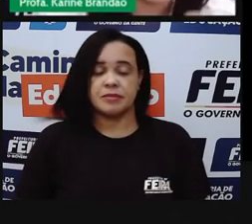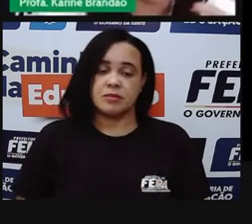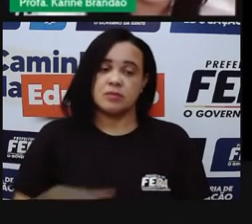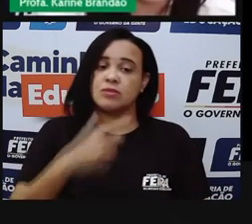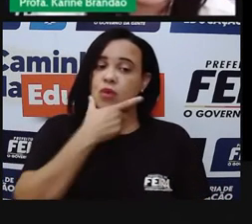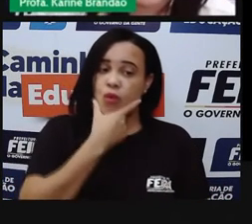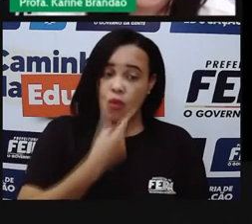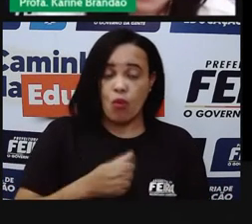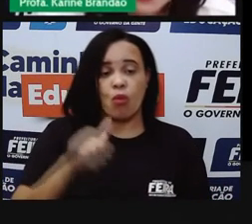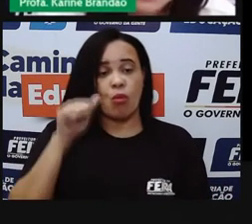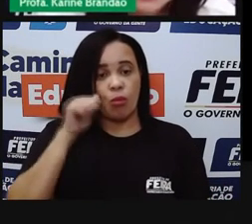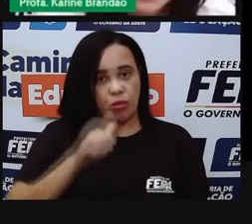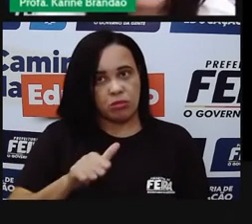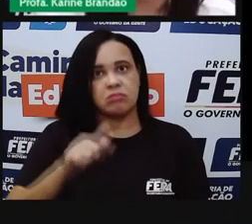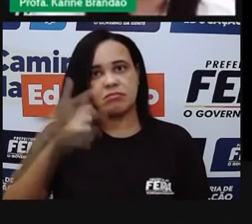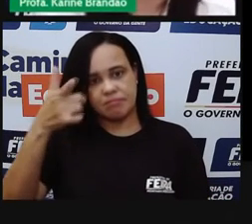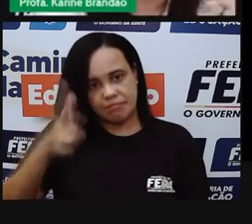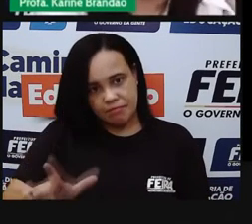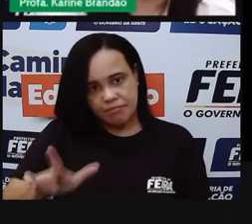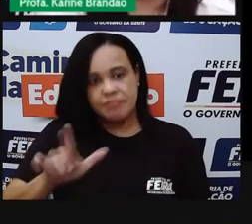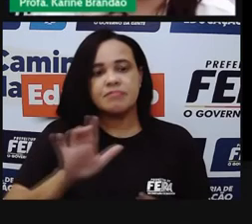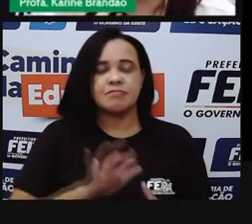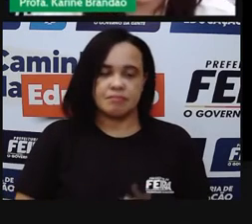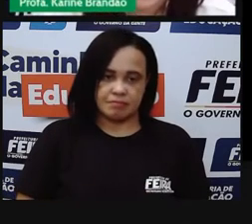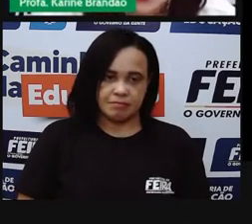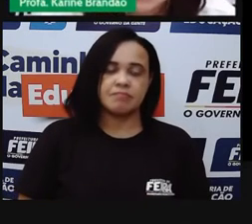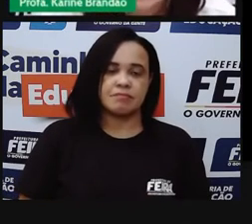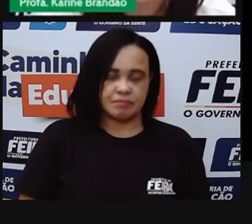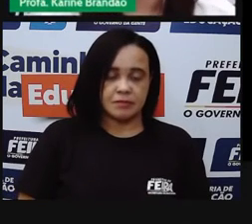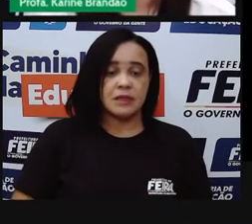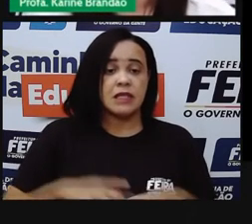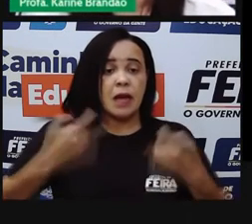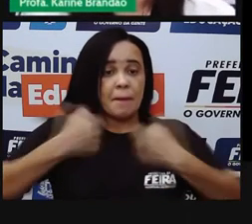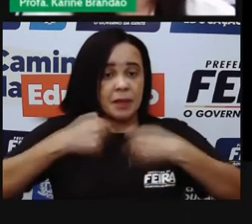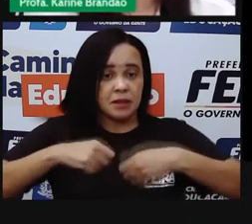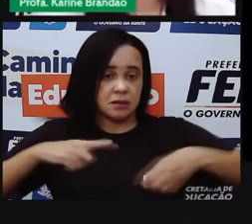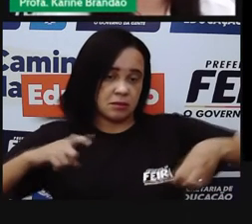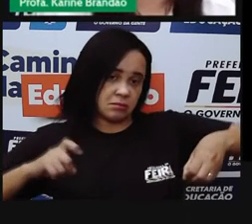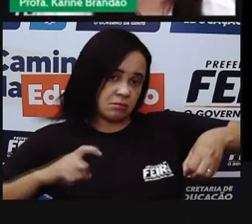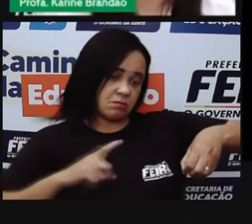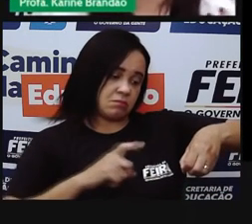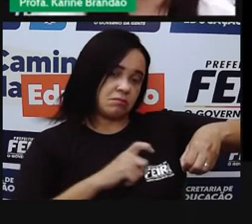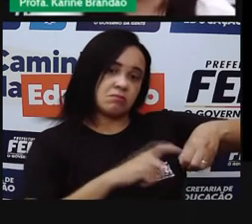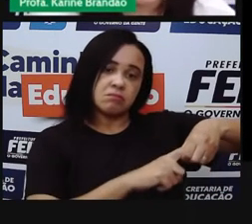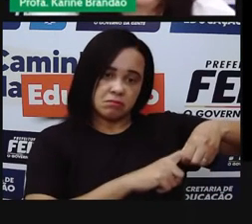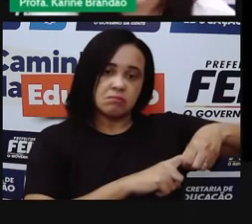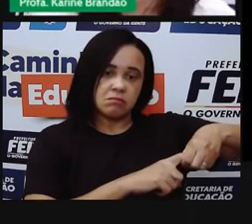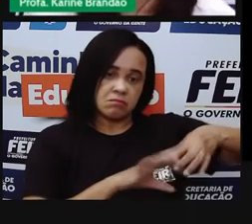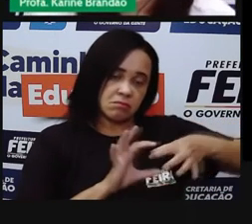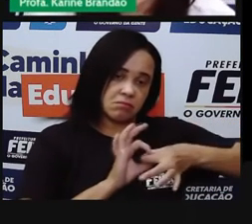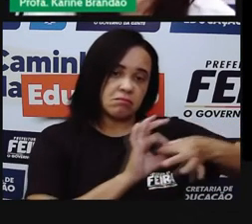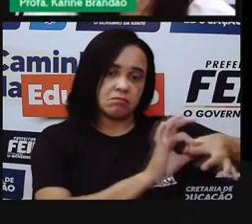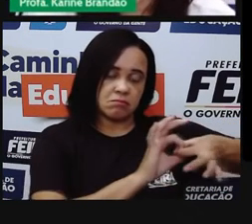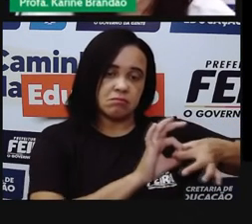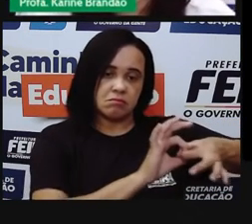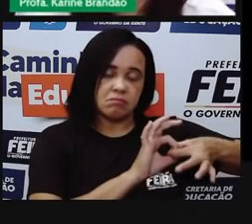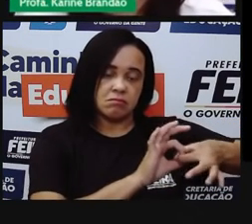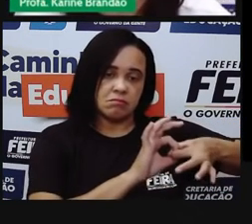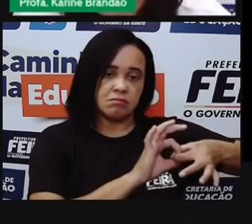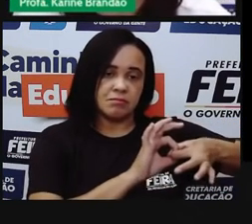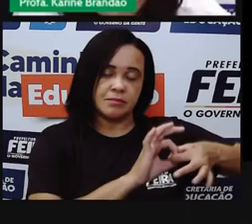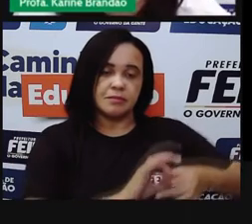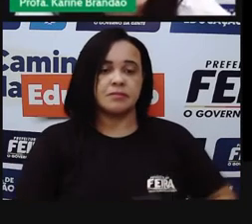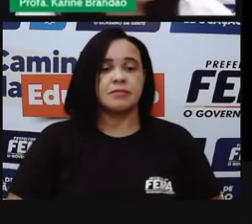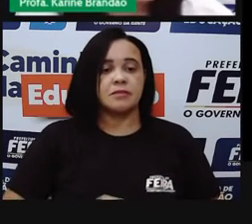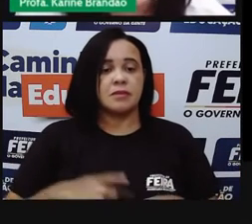existem o macho e a fêmea, né? O espermatozoide e o óvulo. E existem reproduções, existem seres vivos que vão